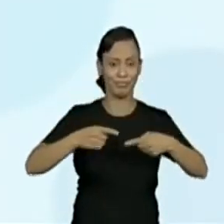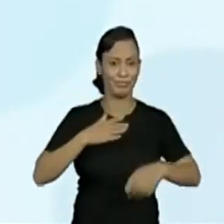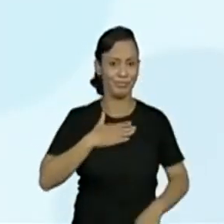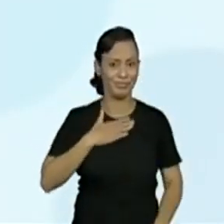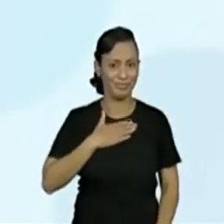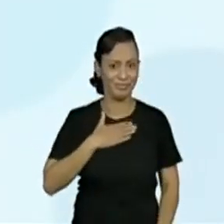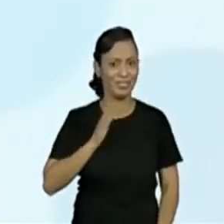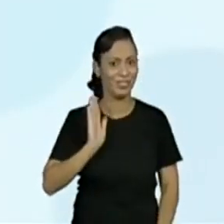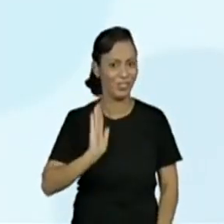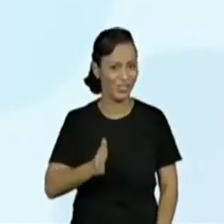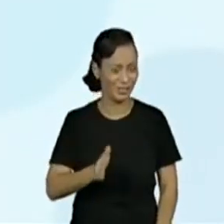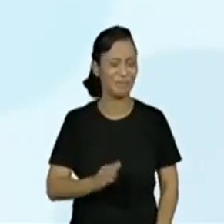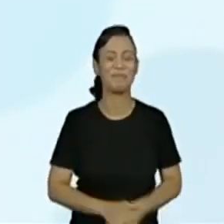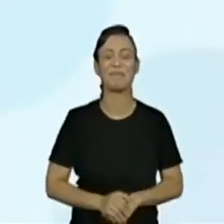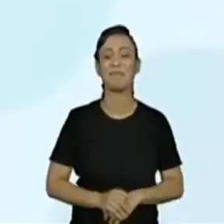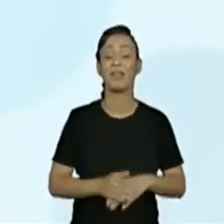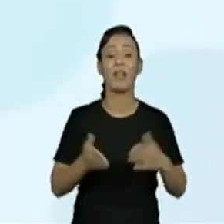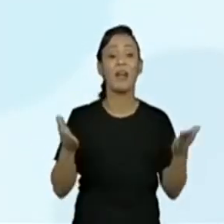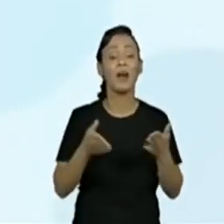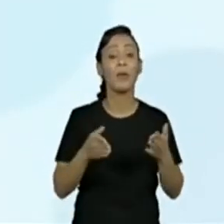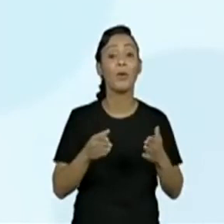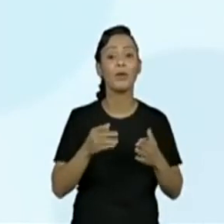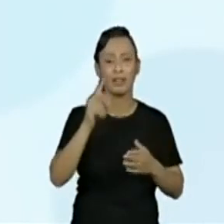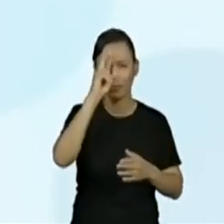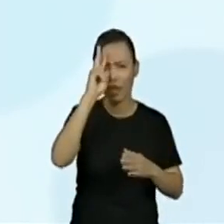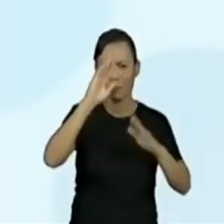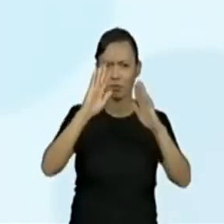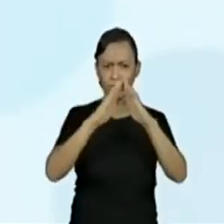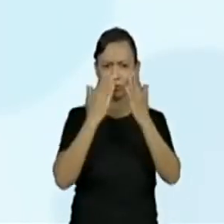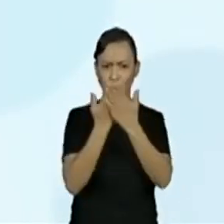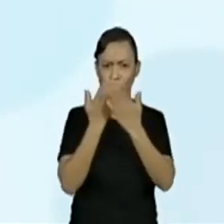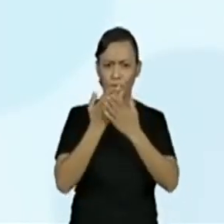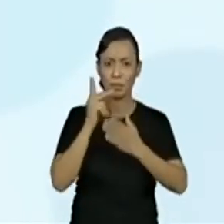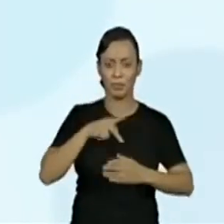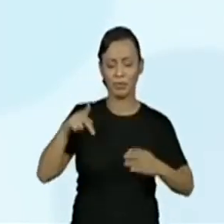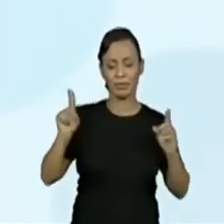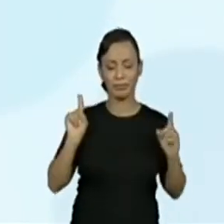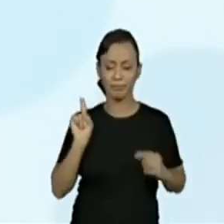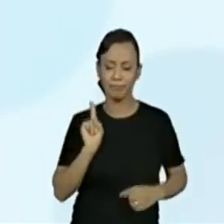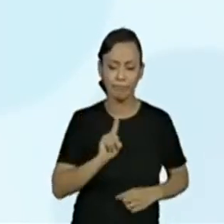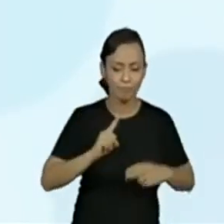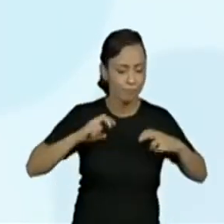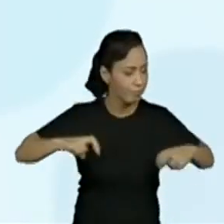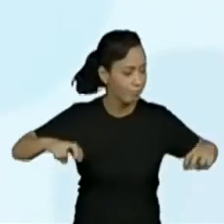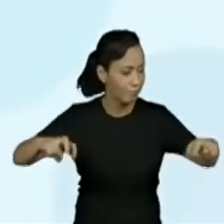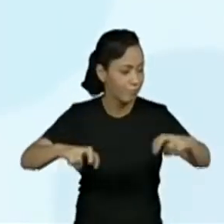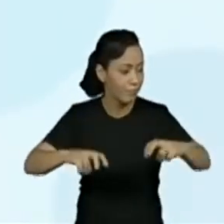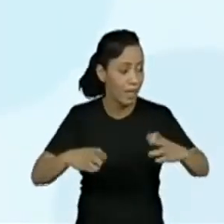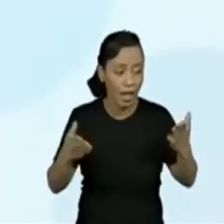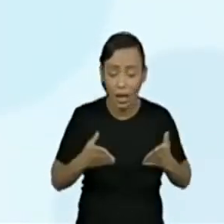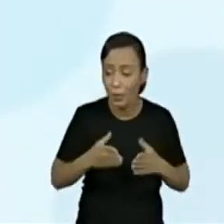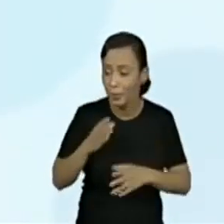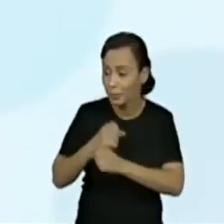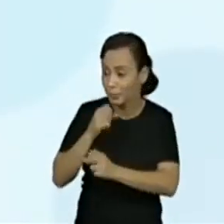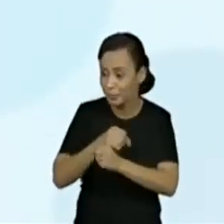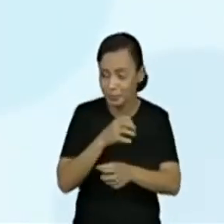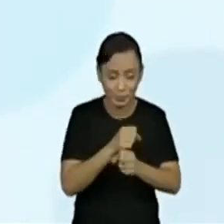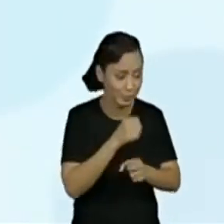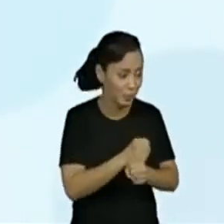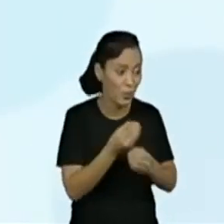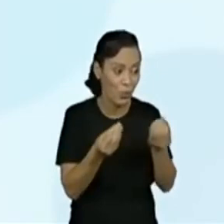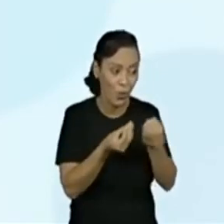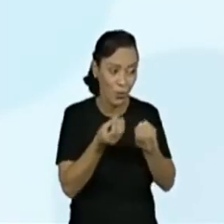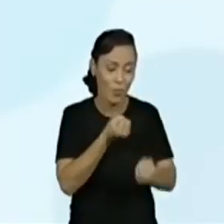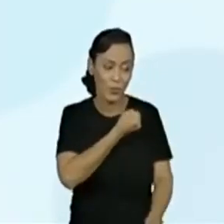A professora pediu para contarem agora de 10 em 10. Então,